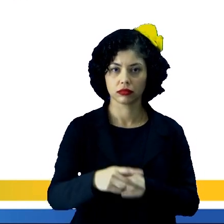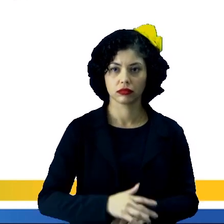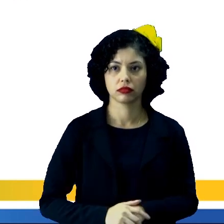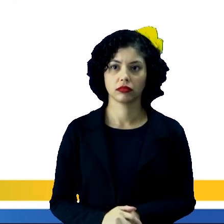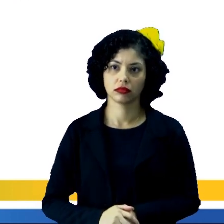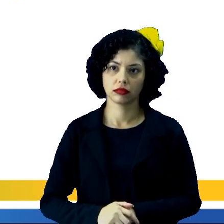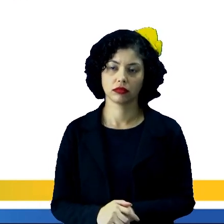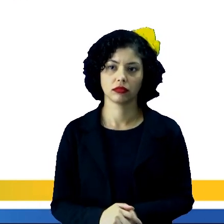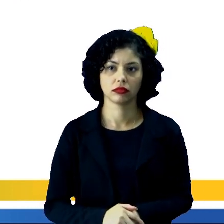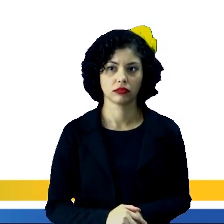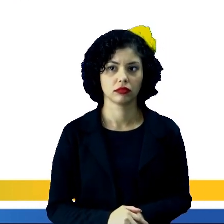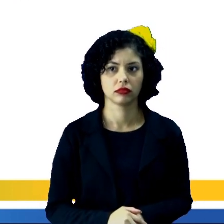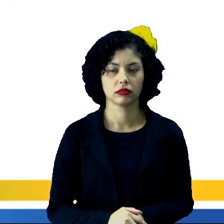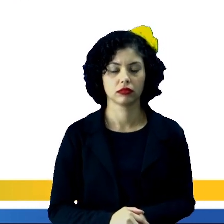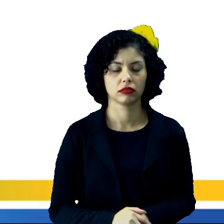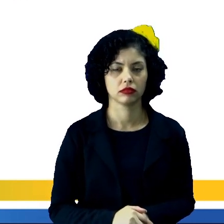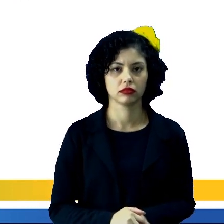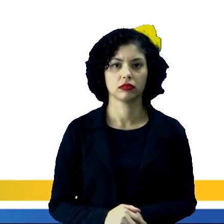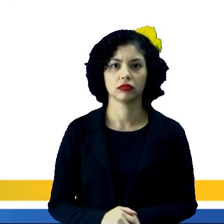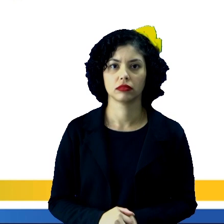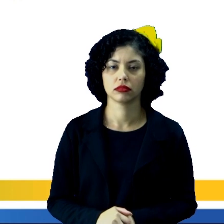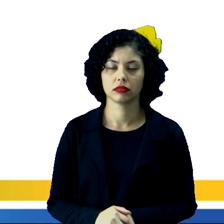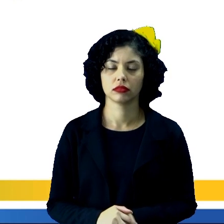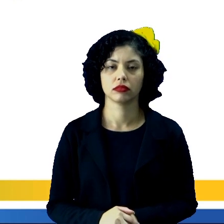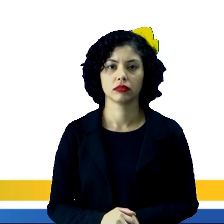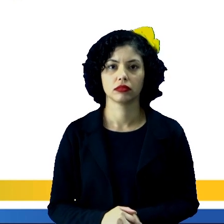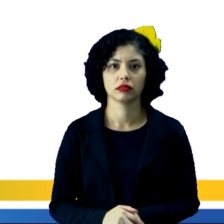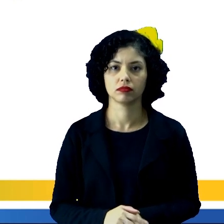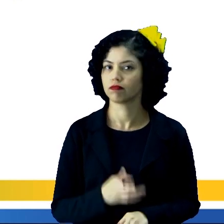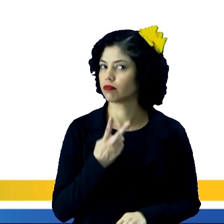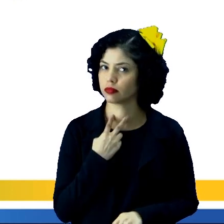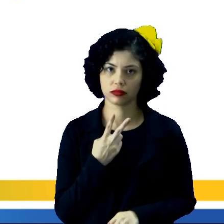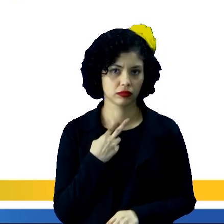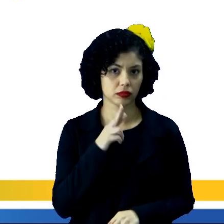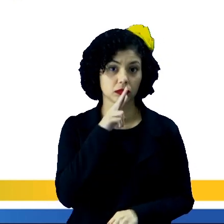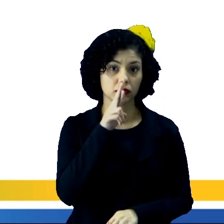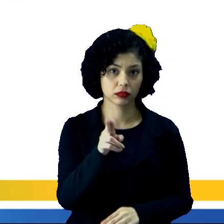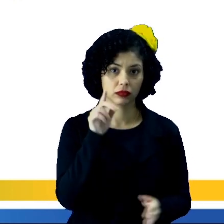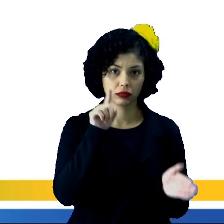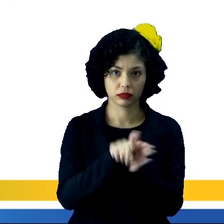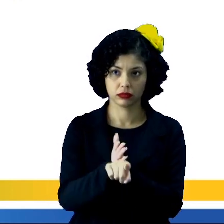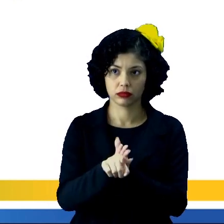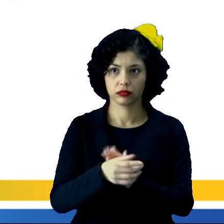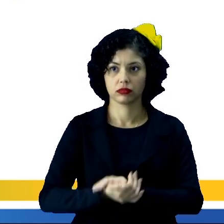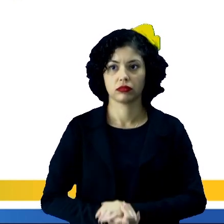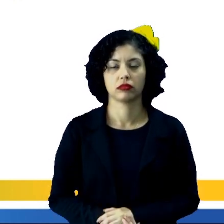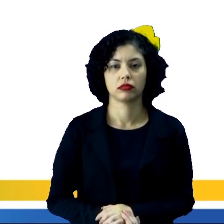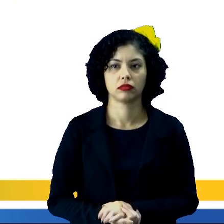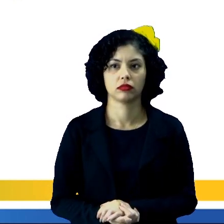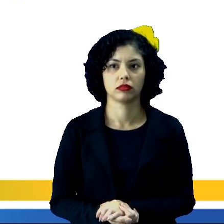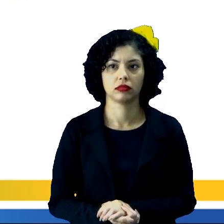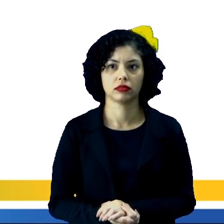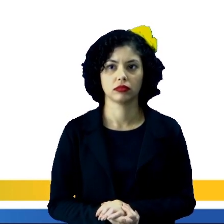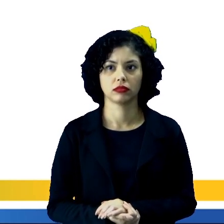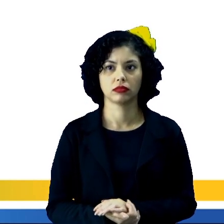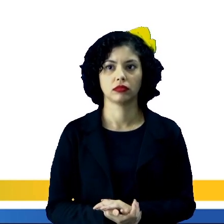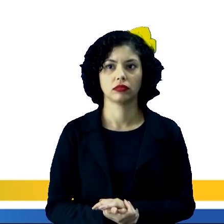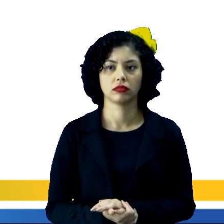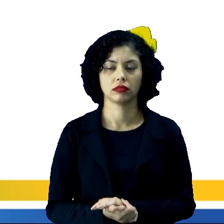consequentemente, he could not answer the questions. Ele não poderia responder as perguntas.